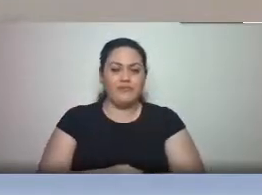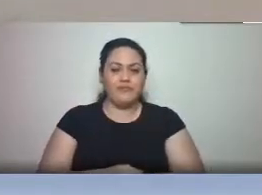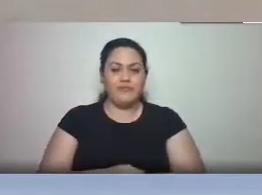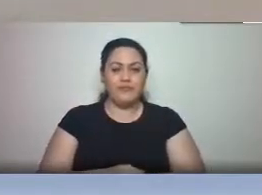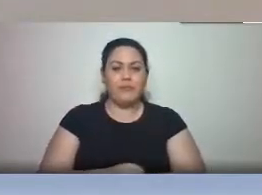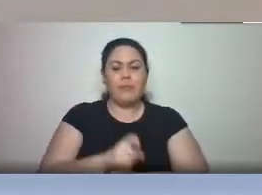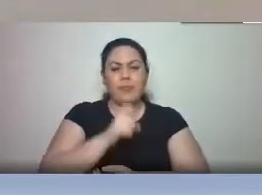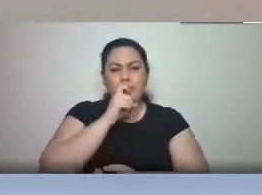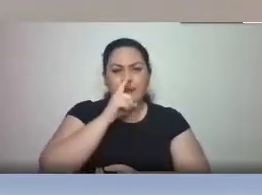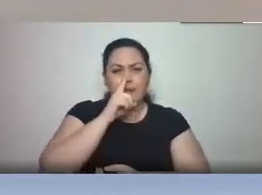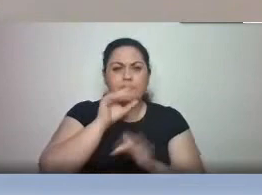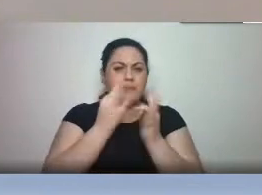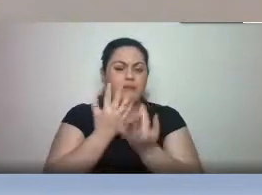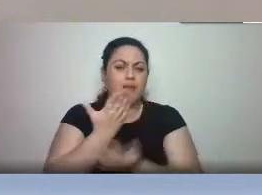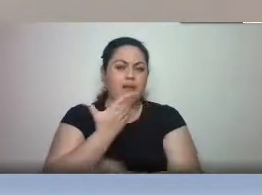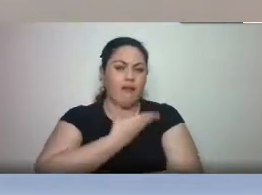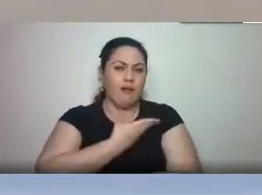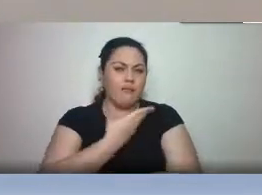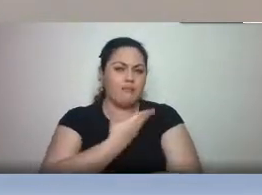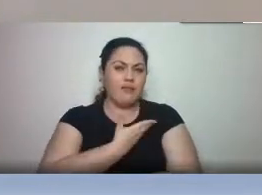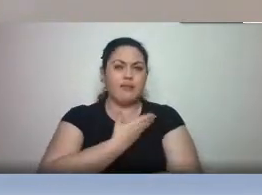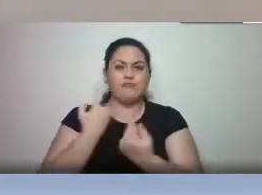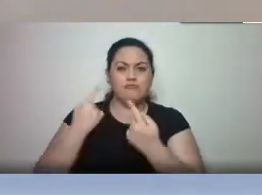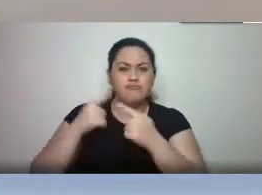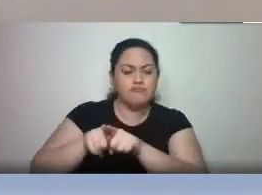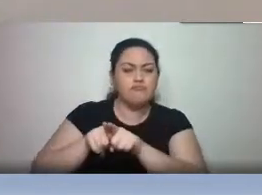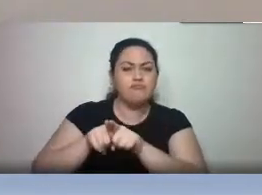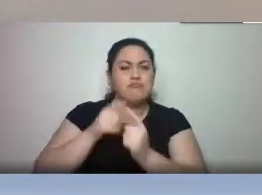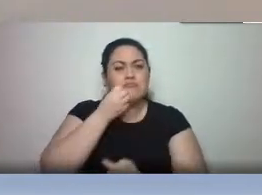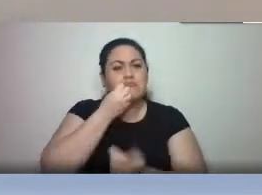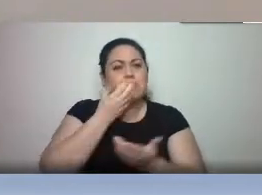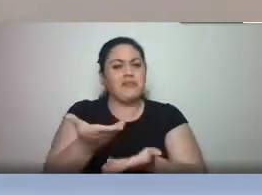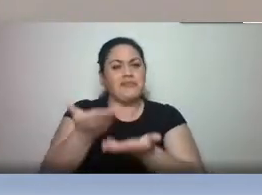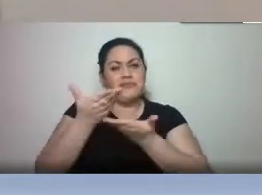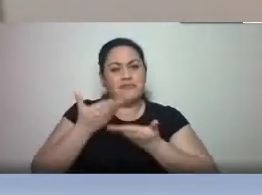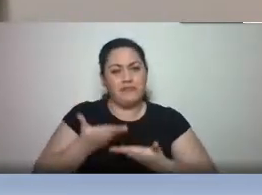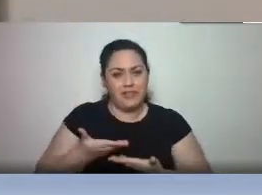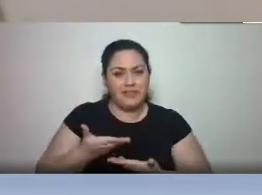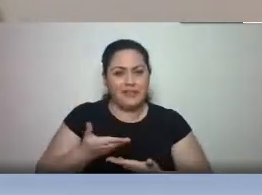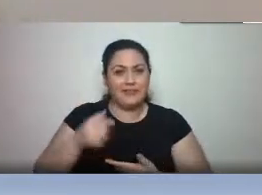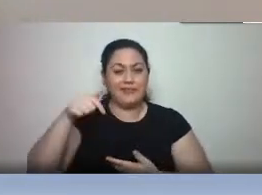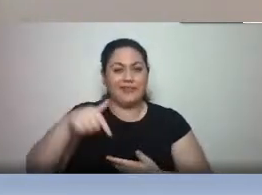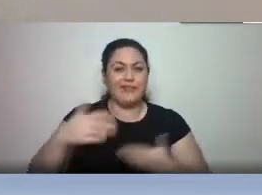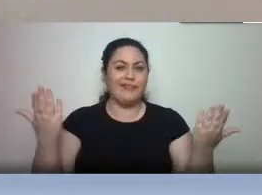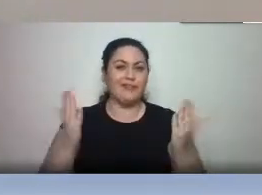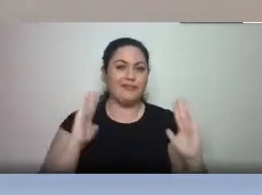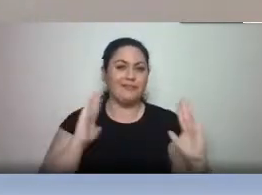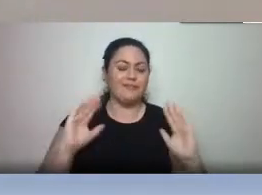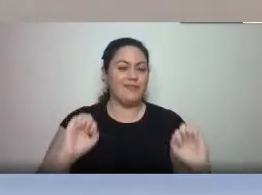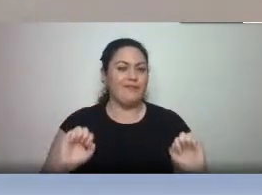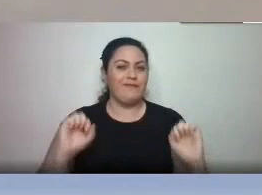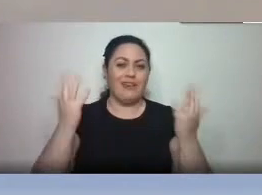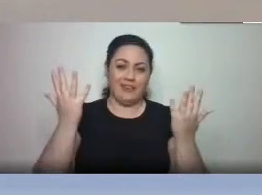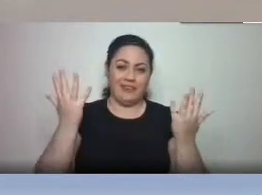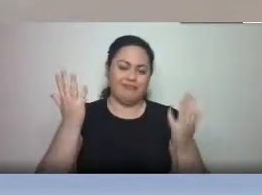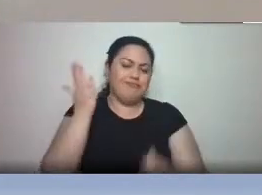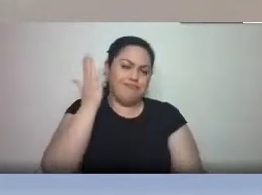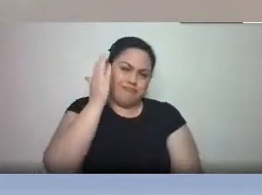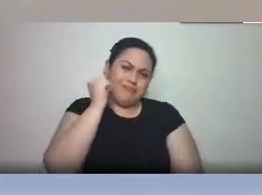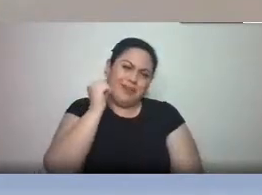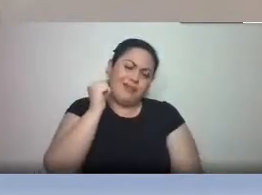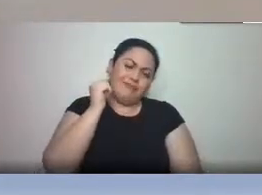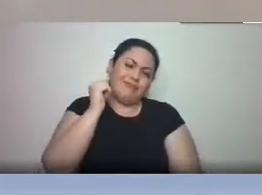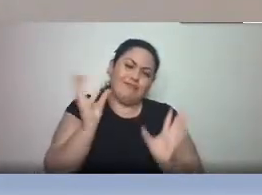familiares, amigos, cônjuges, sejam muito bem-vindos a essa ocasião tão festiva, ainda que celebrada de